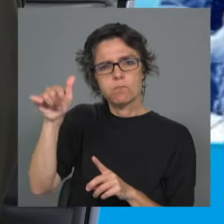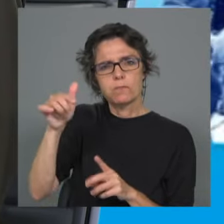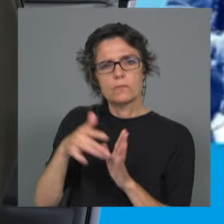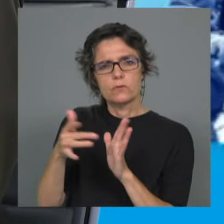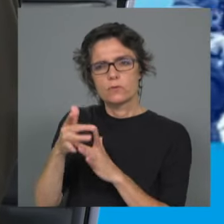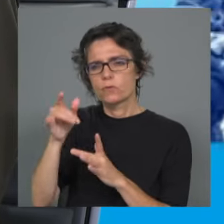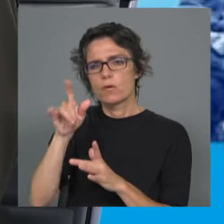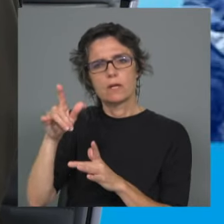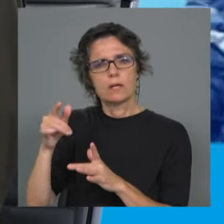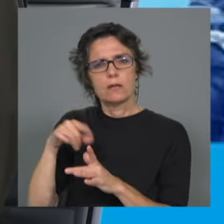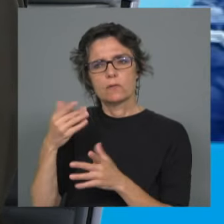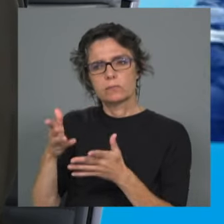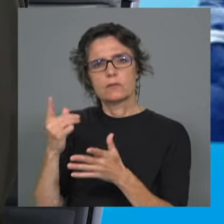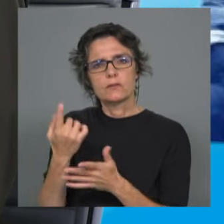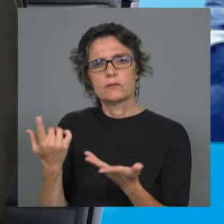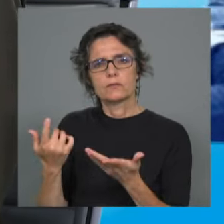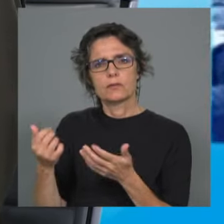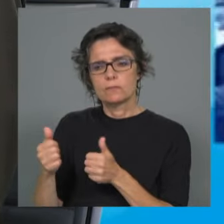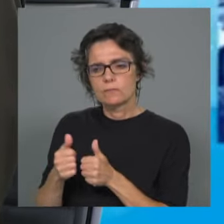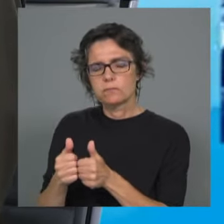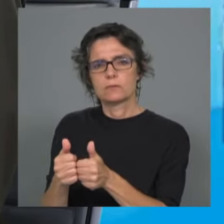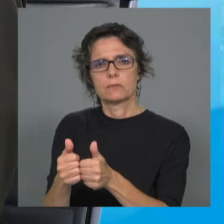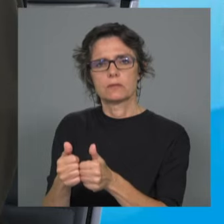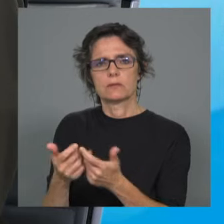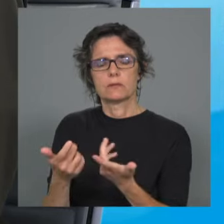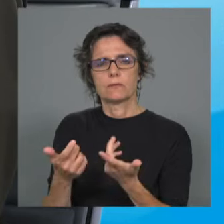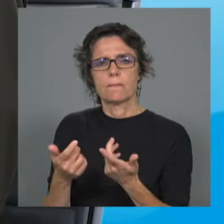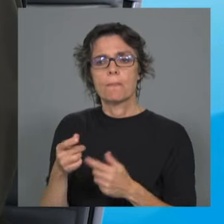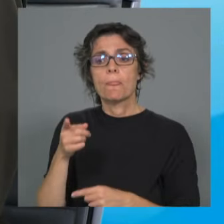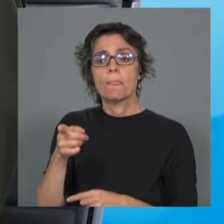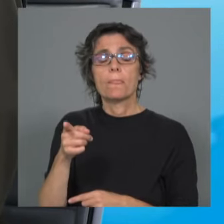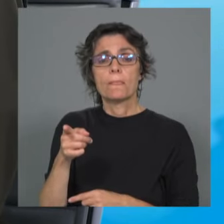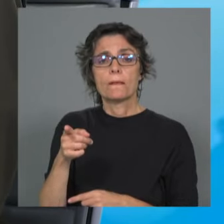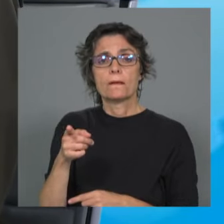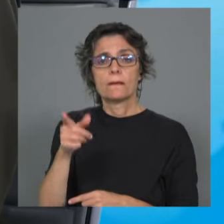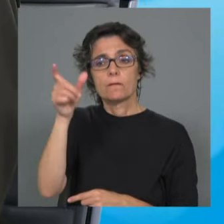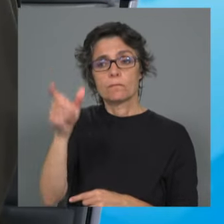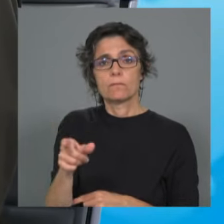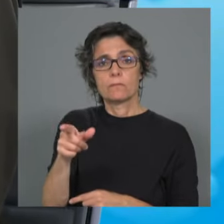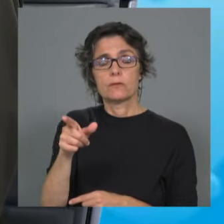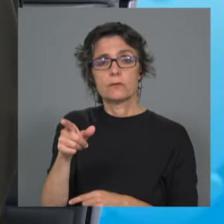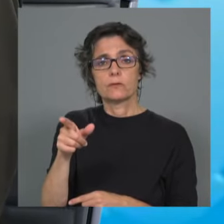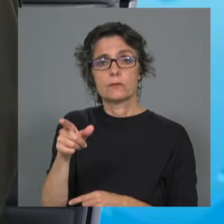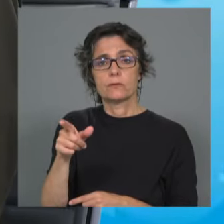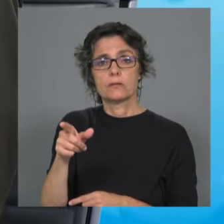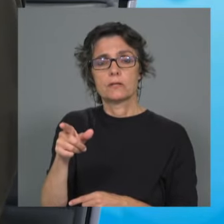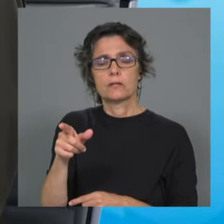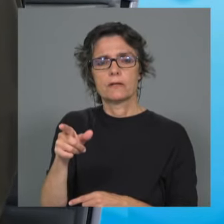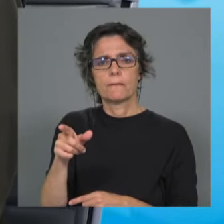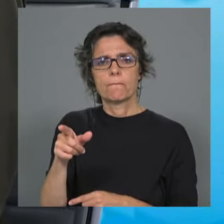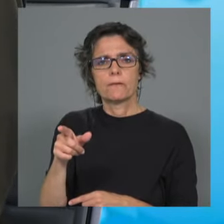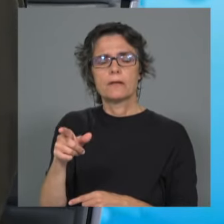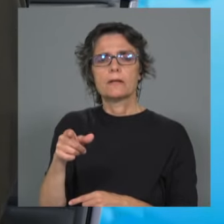das circunstâncias, do afeto, mas é aquele a quem nós somos chamados a levar